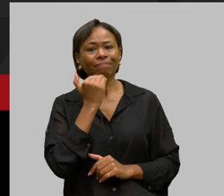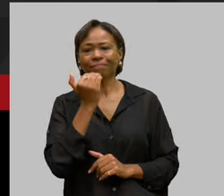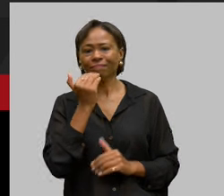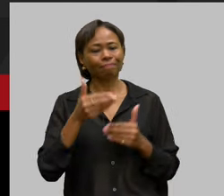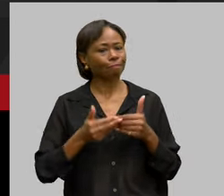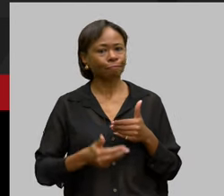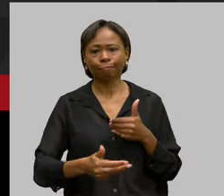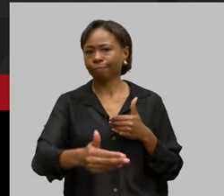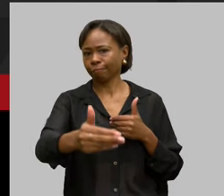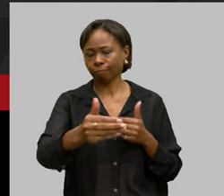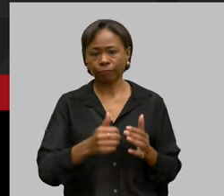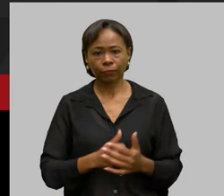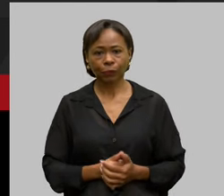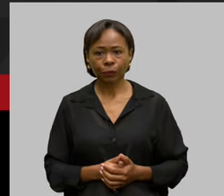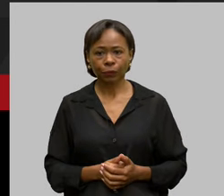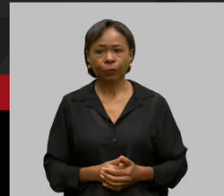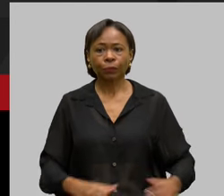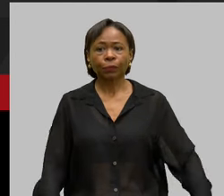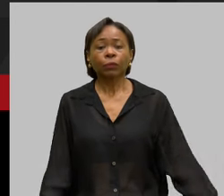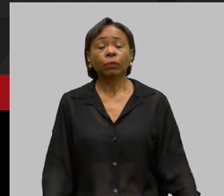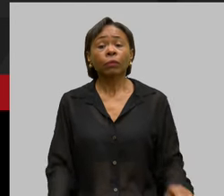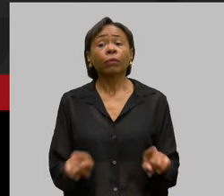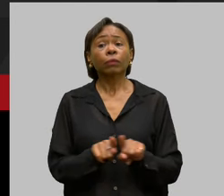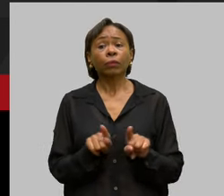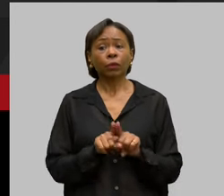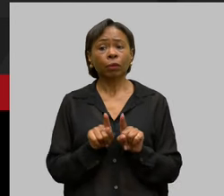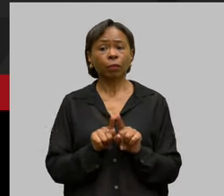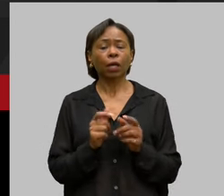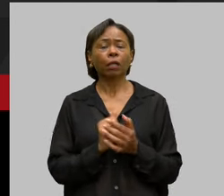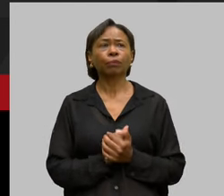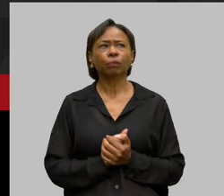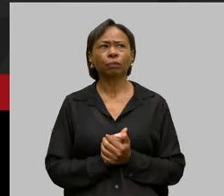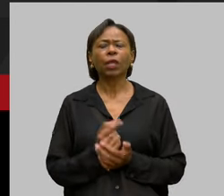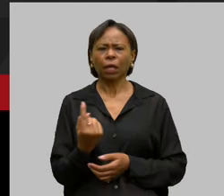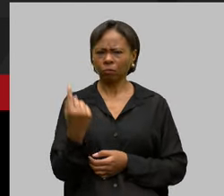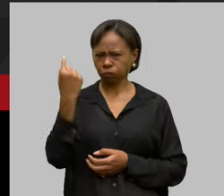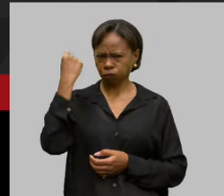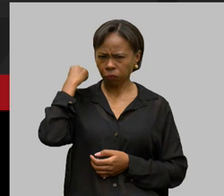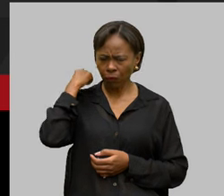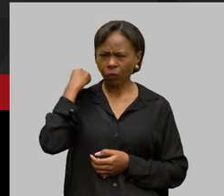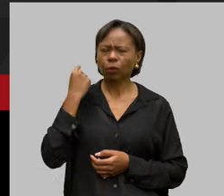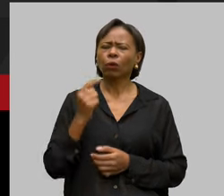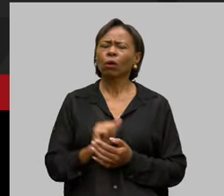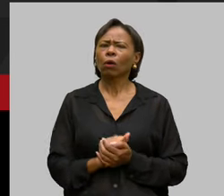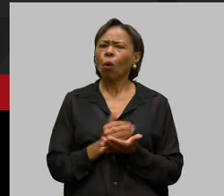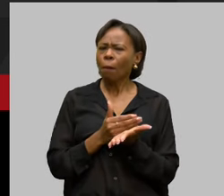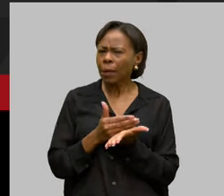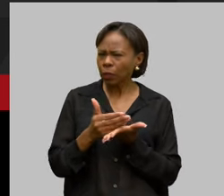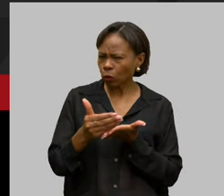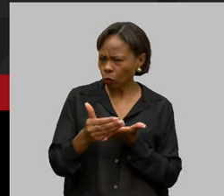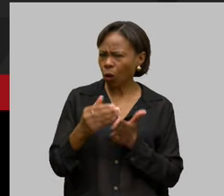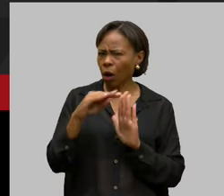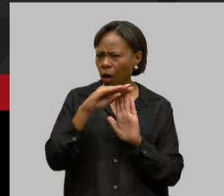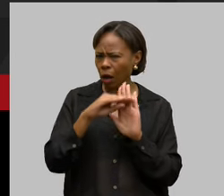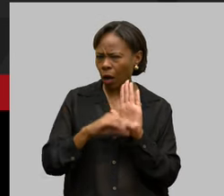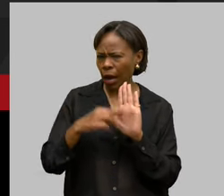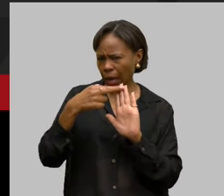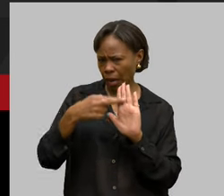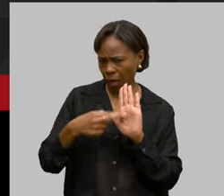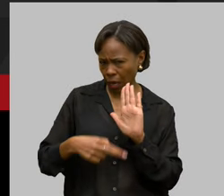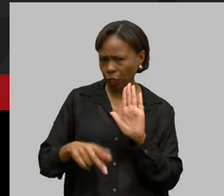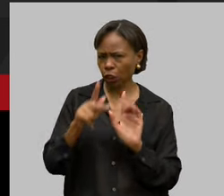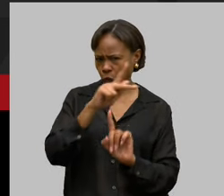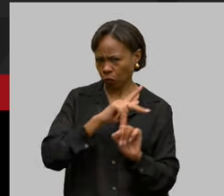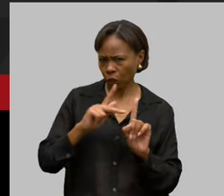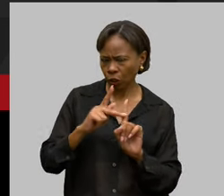atenção também quando aam os regimes próprios daquele momento que Imaginem só e um determinado servidor já tinha lá os seus